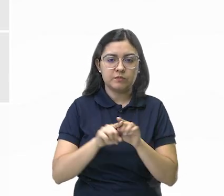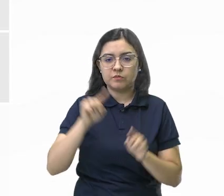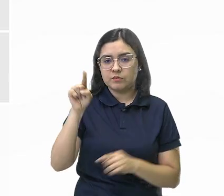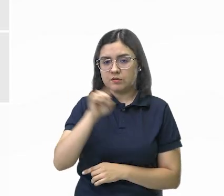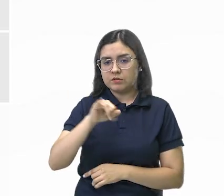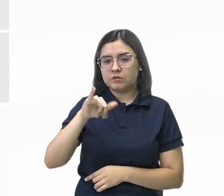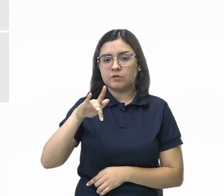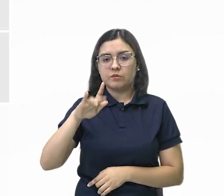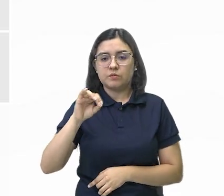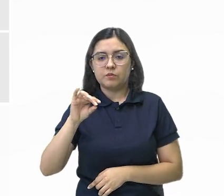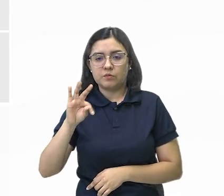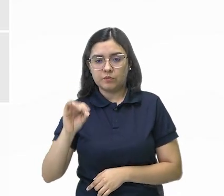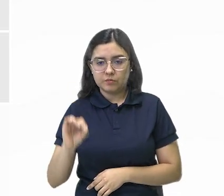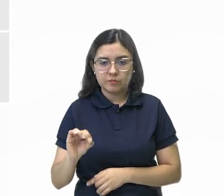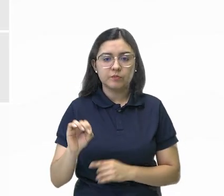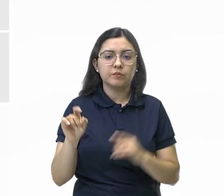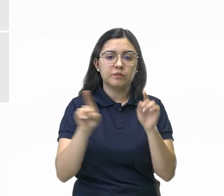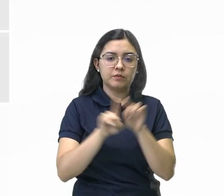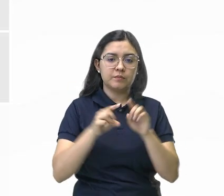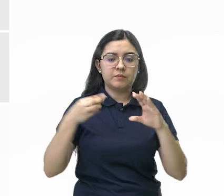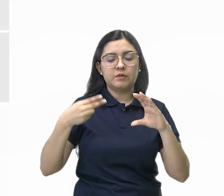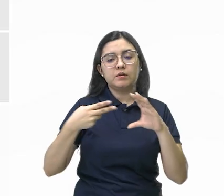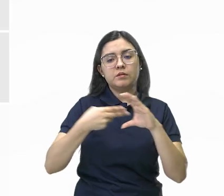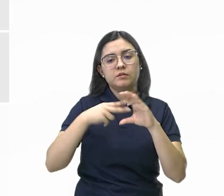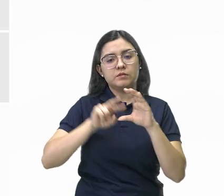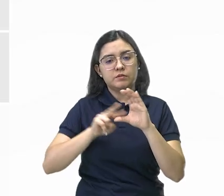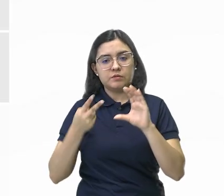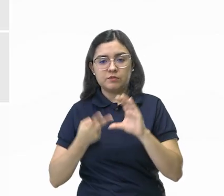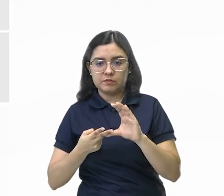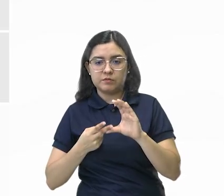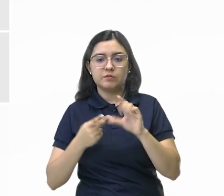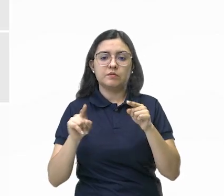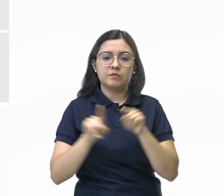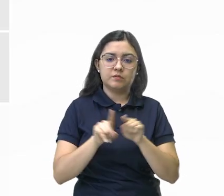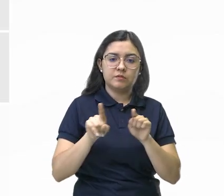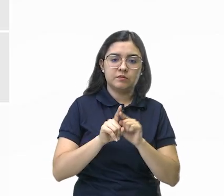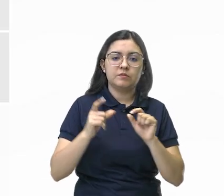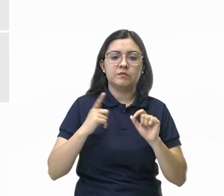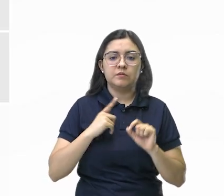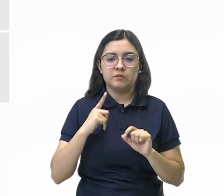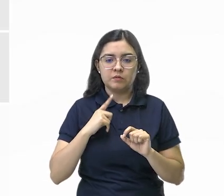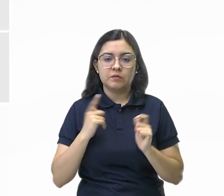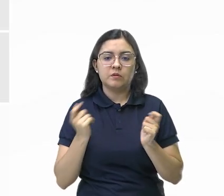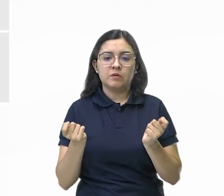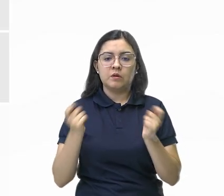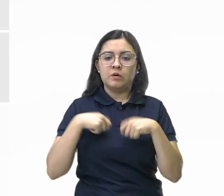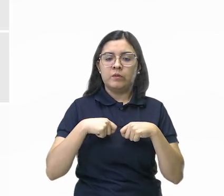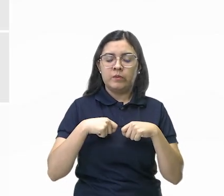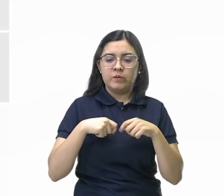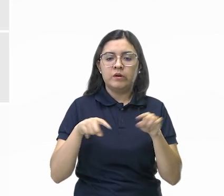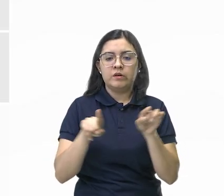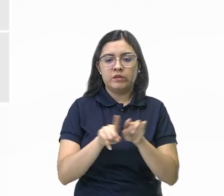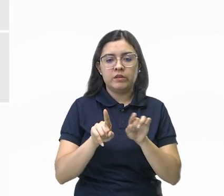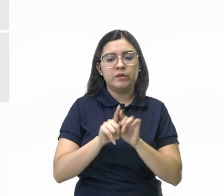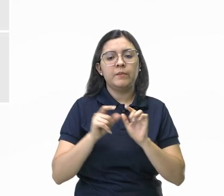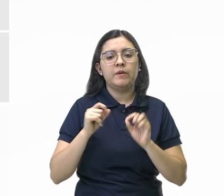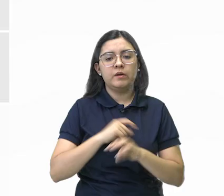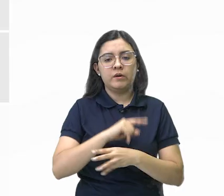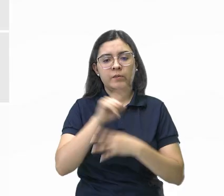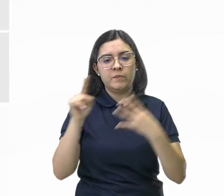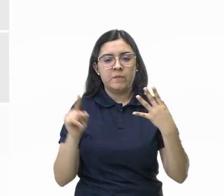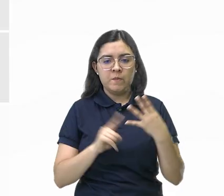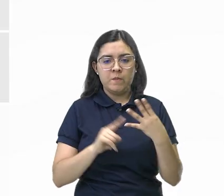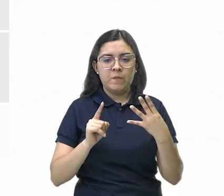zigoto, né, pluripotentes, células-tronco embrionárias, as multipotentes, células-tronco hematopoéticas, né, e